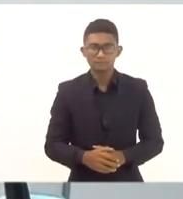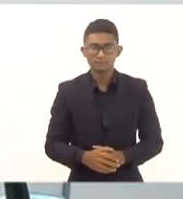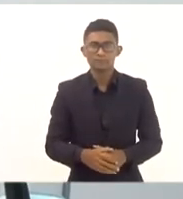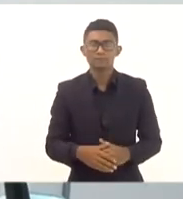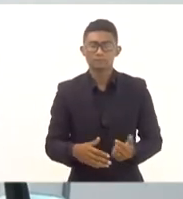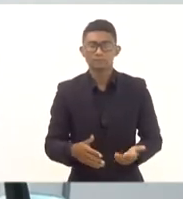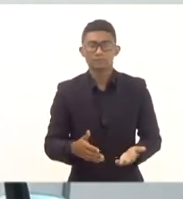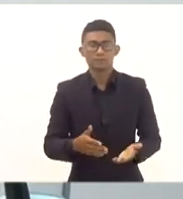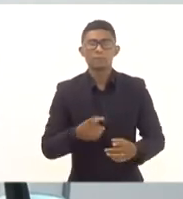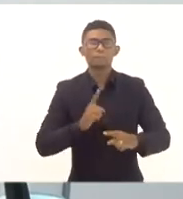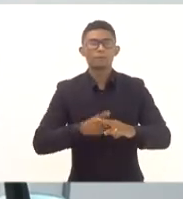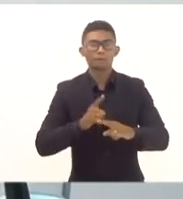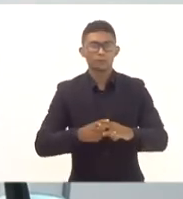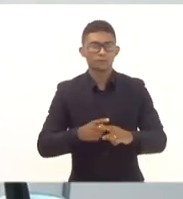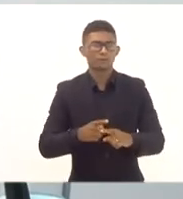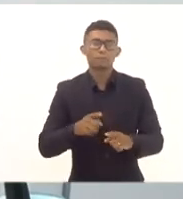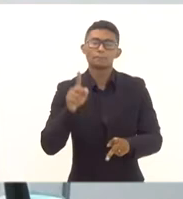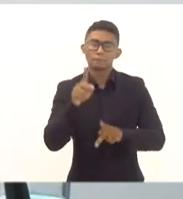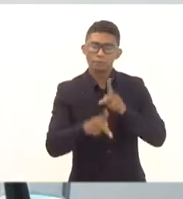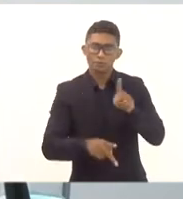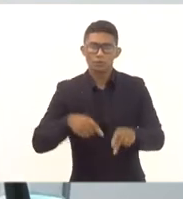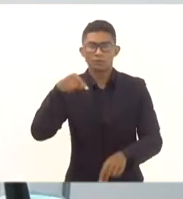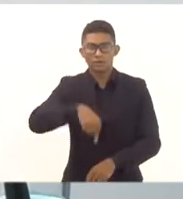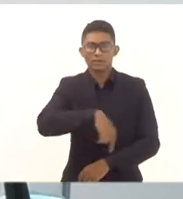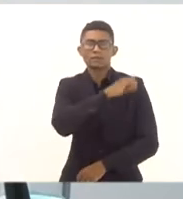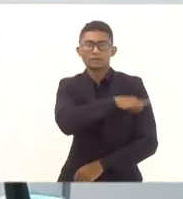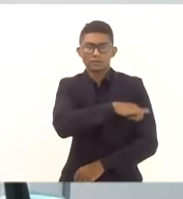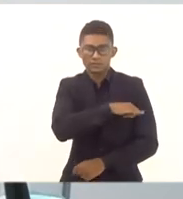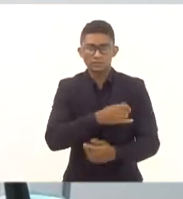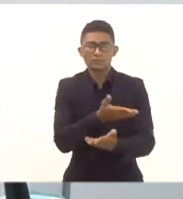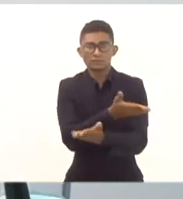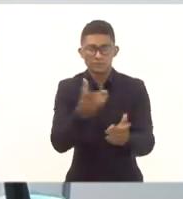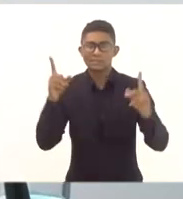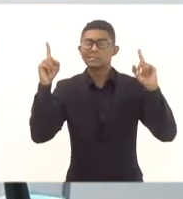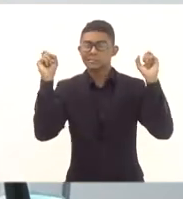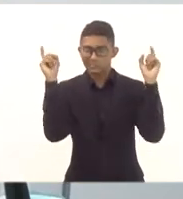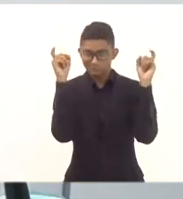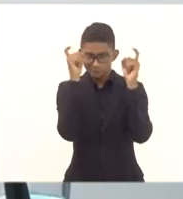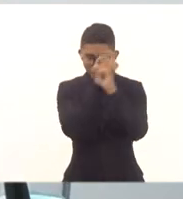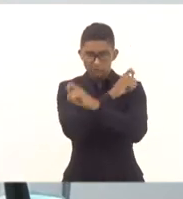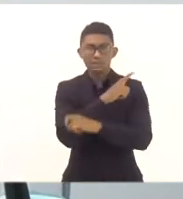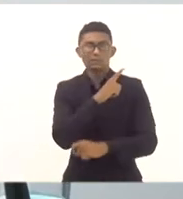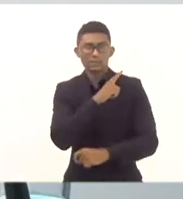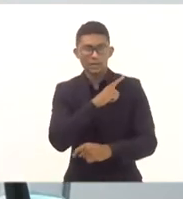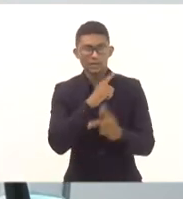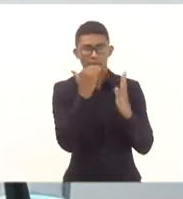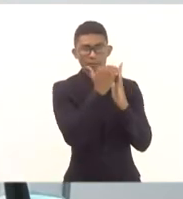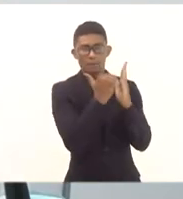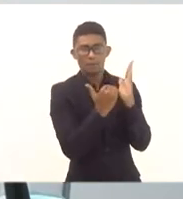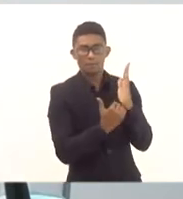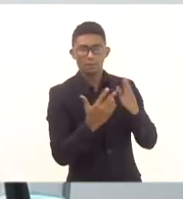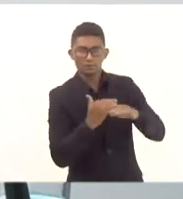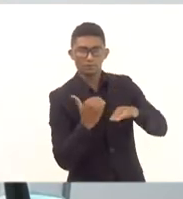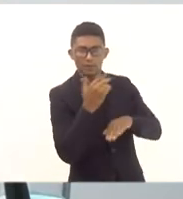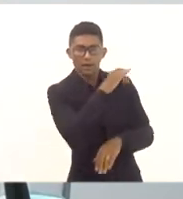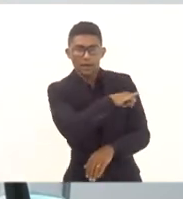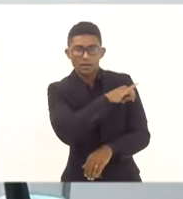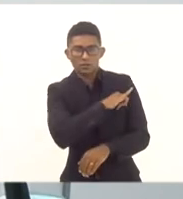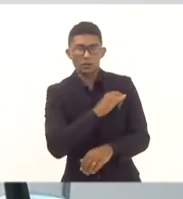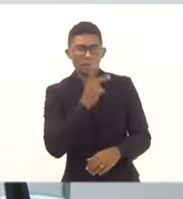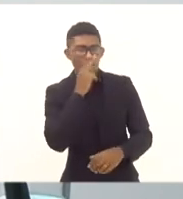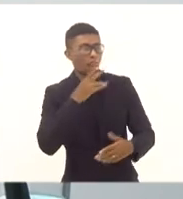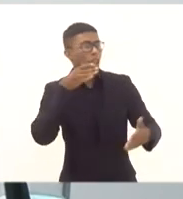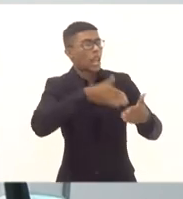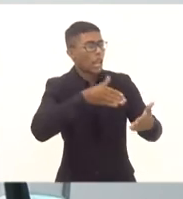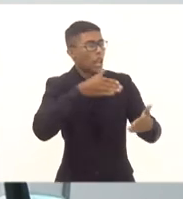reais que a população do Rio de Janeiro está tendo em acessar o supera RJ em especial